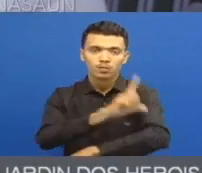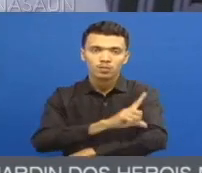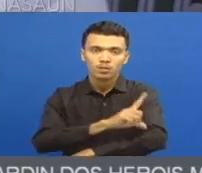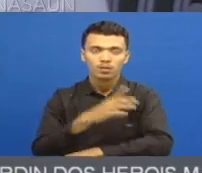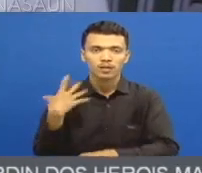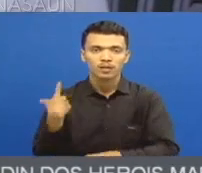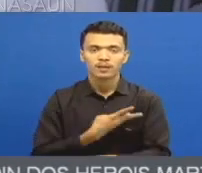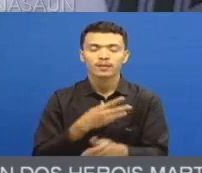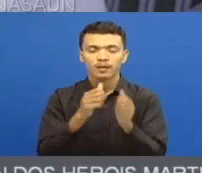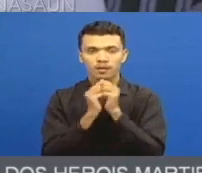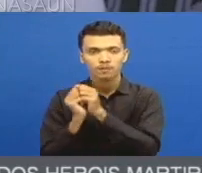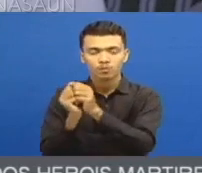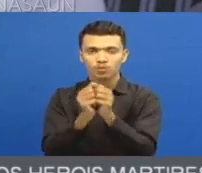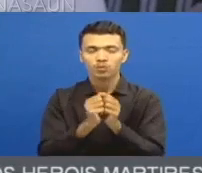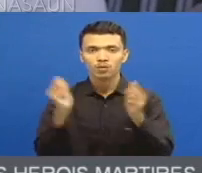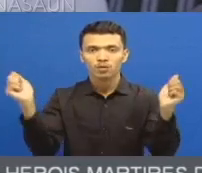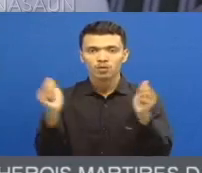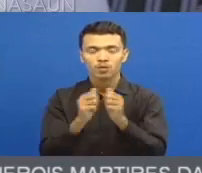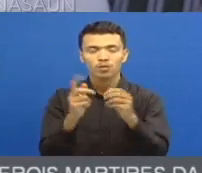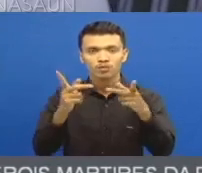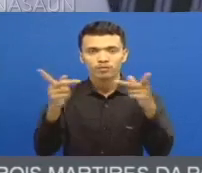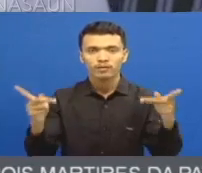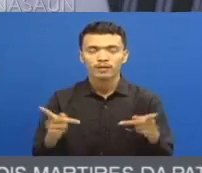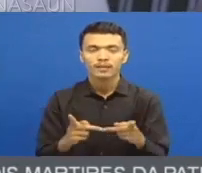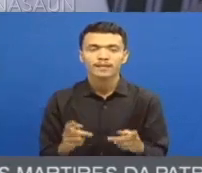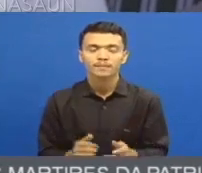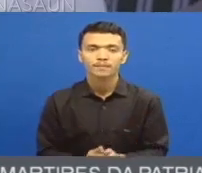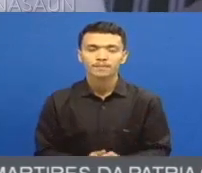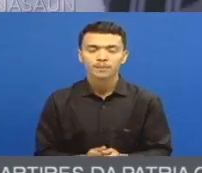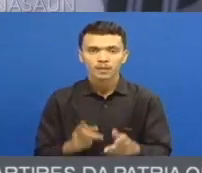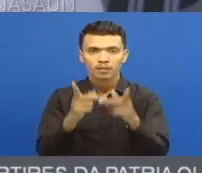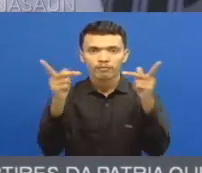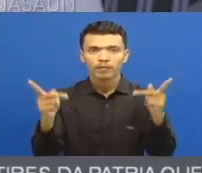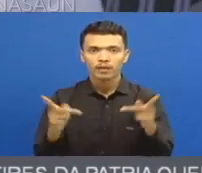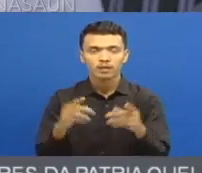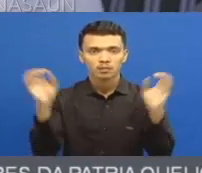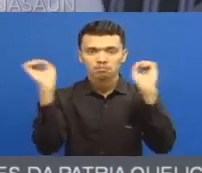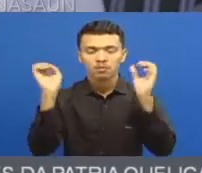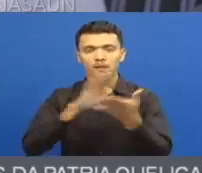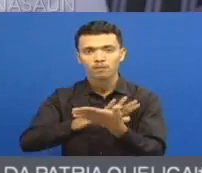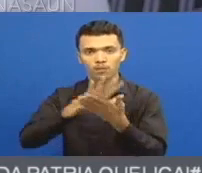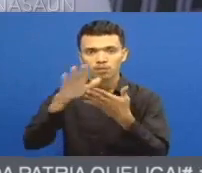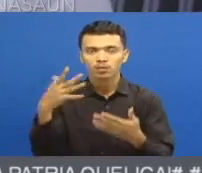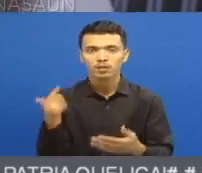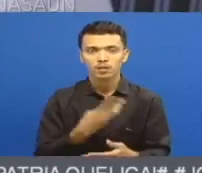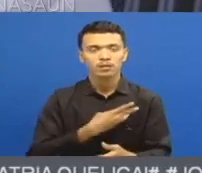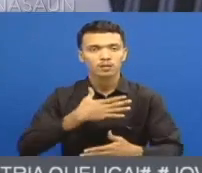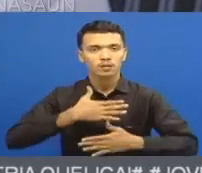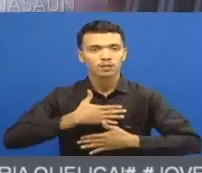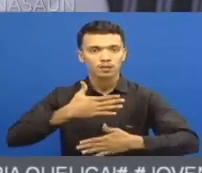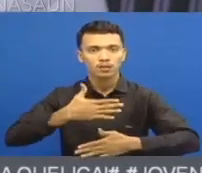a muito o ambiental. Quando ambiente é macalamos, nem está dada iser, né?